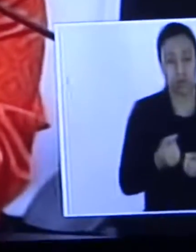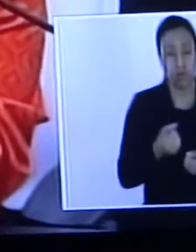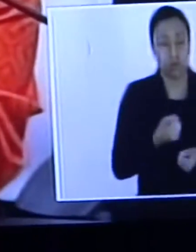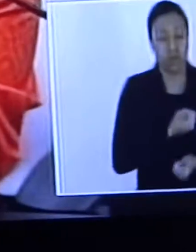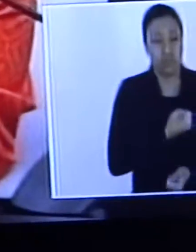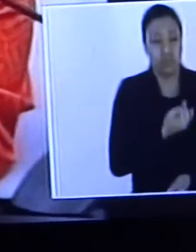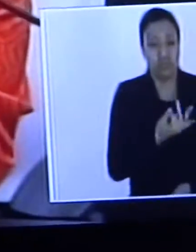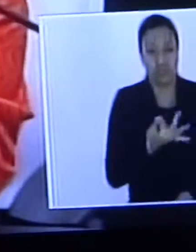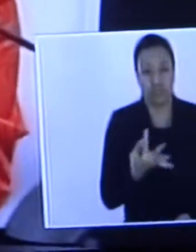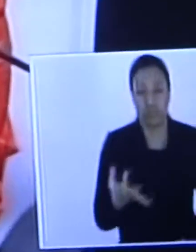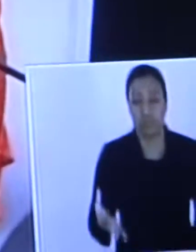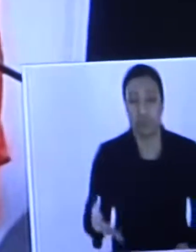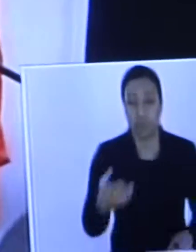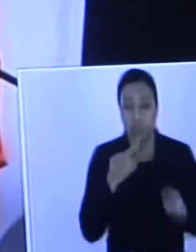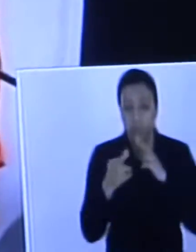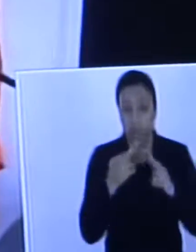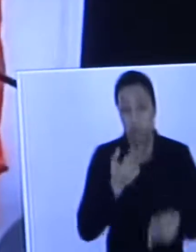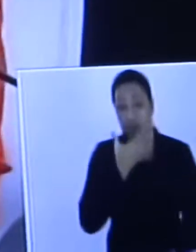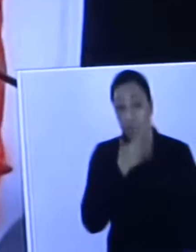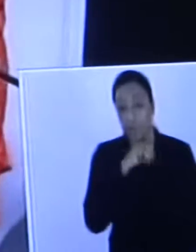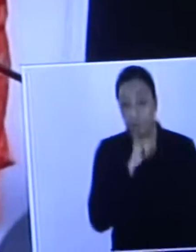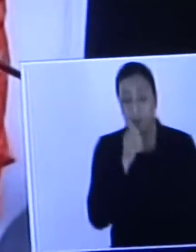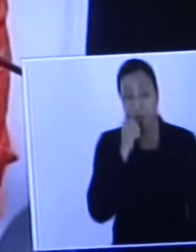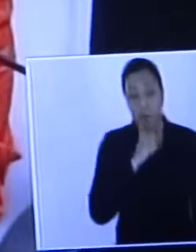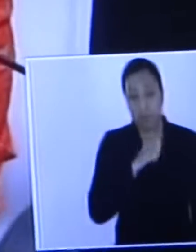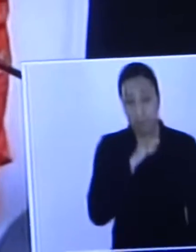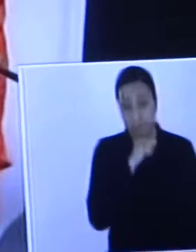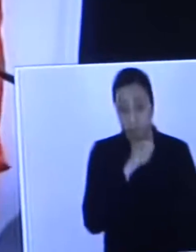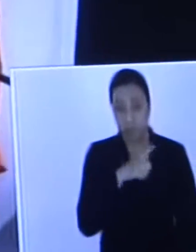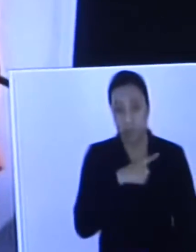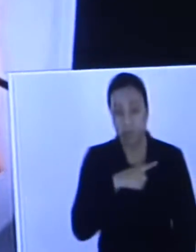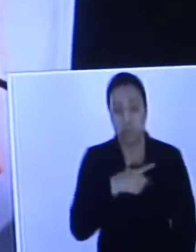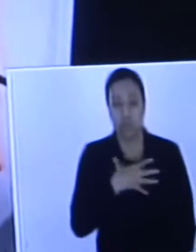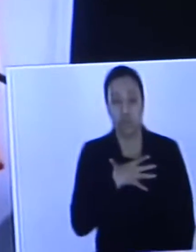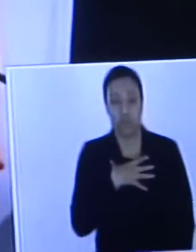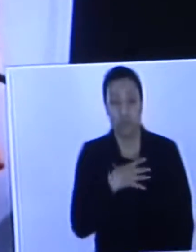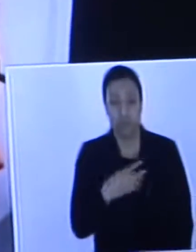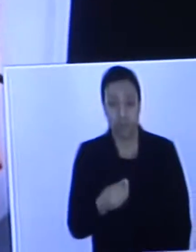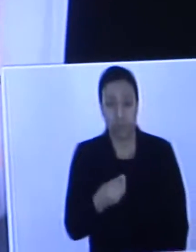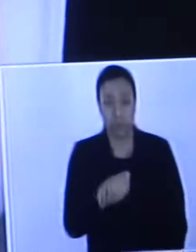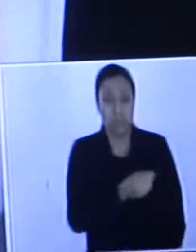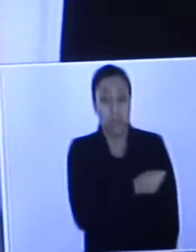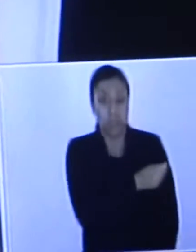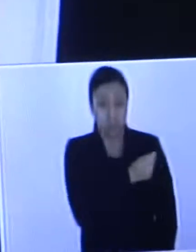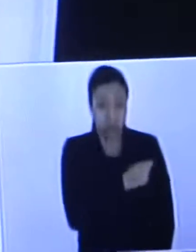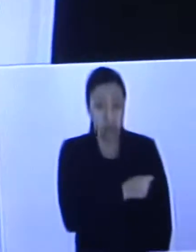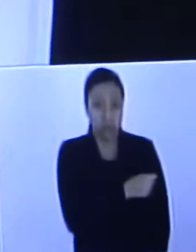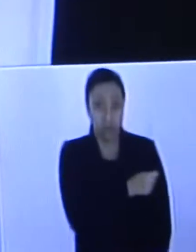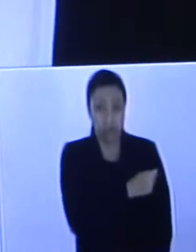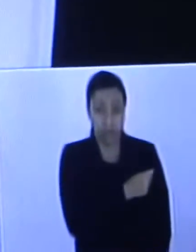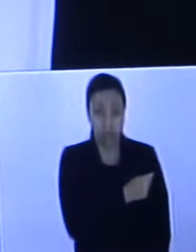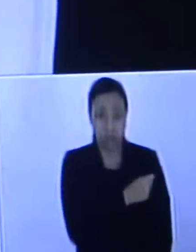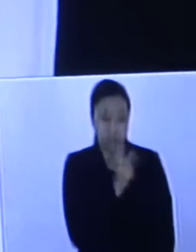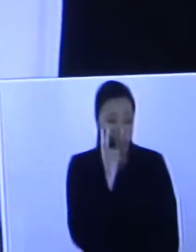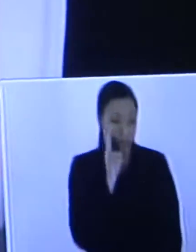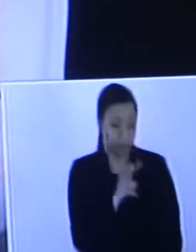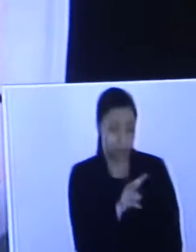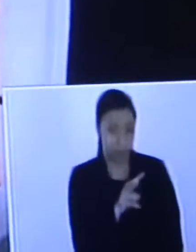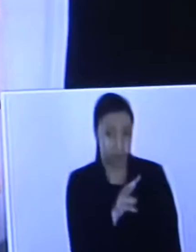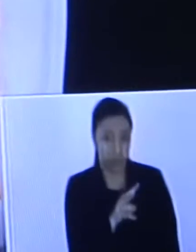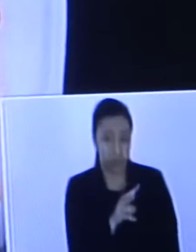inúmeras reclamações de pais que estão tendo seus filhos tatuados, recebendo seus filhos